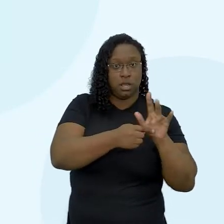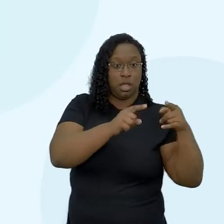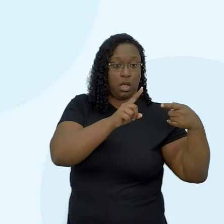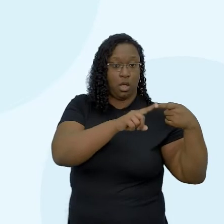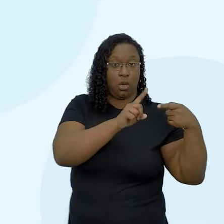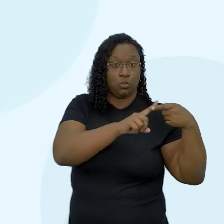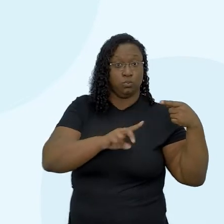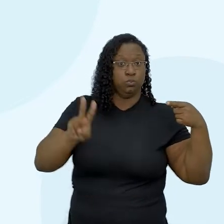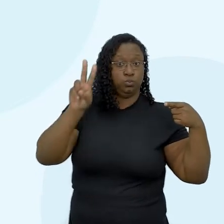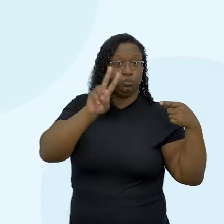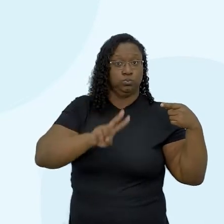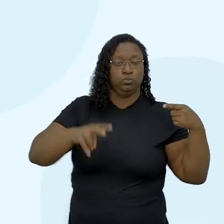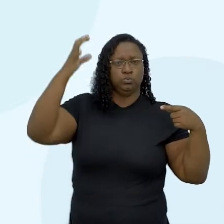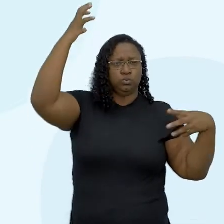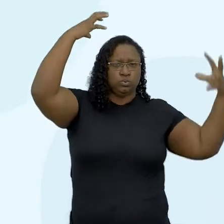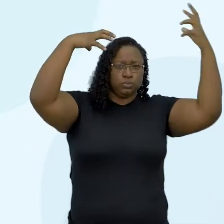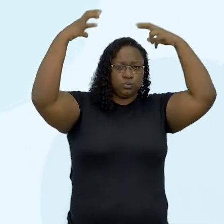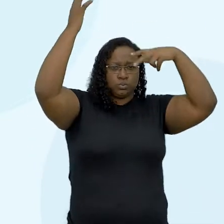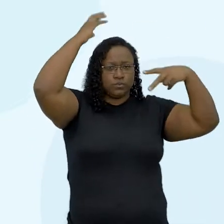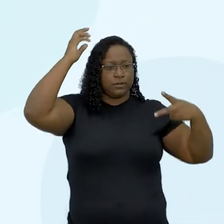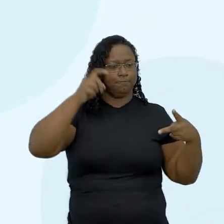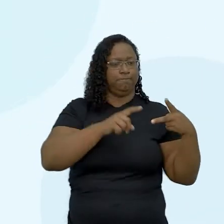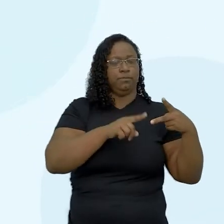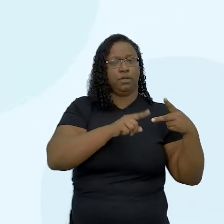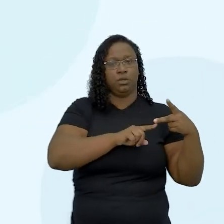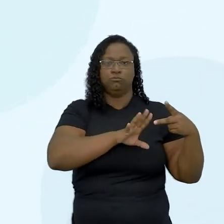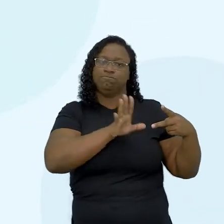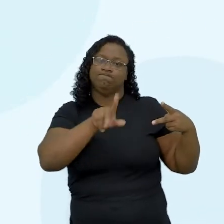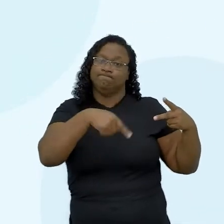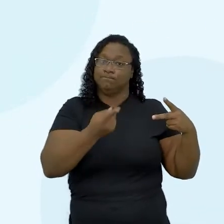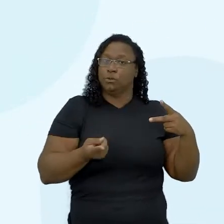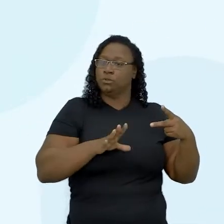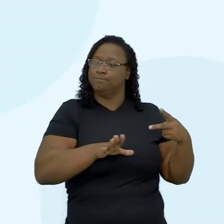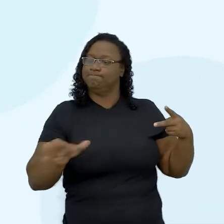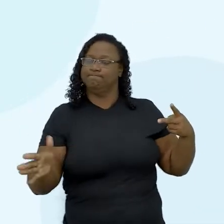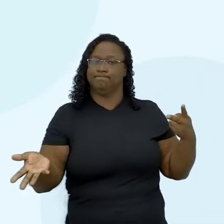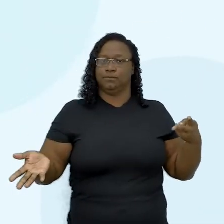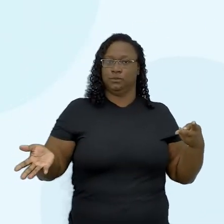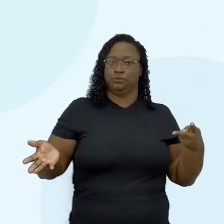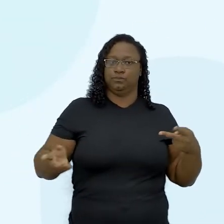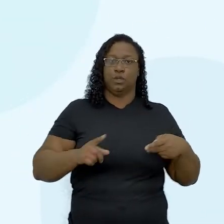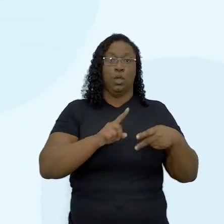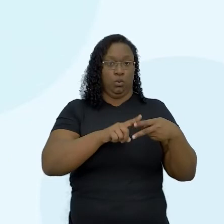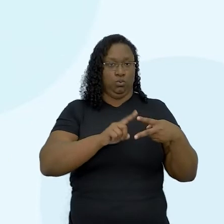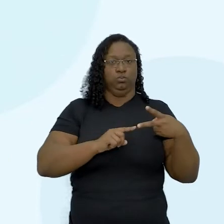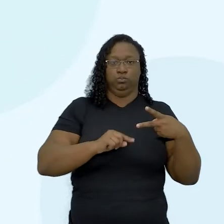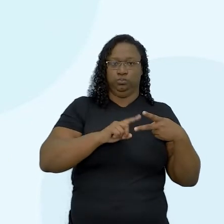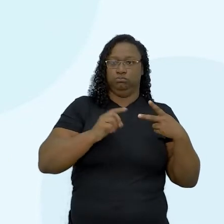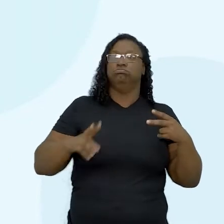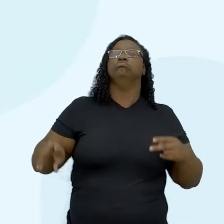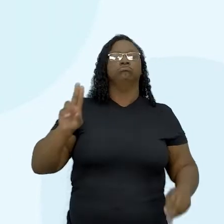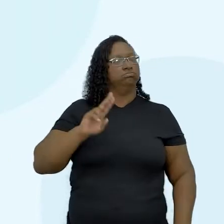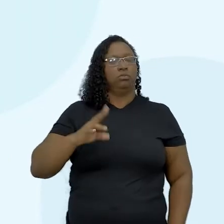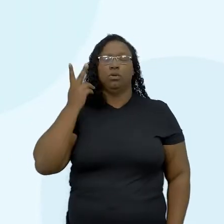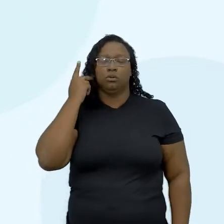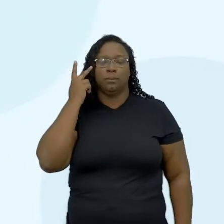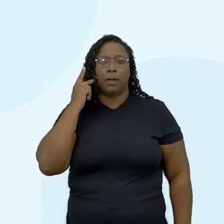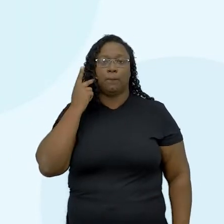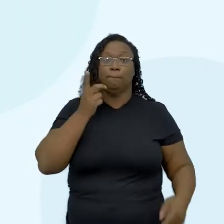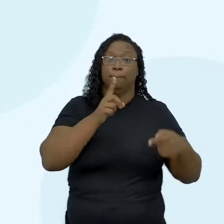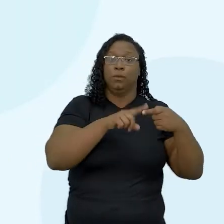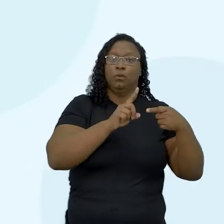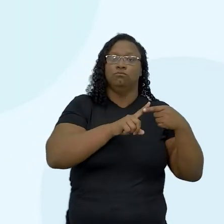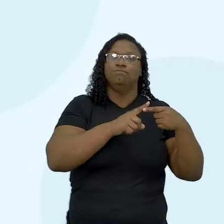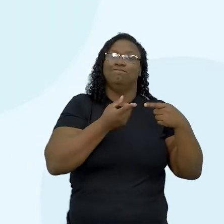seu chuveiro com uma vazão e uso com outra vazão. Ele funciona das duas maneiras. Uhum. Só que uma é mais econômica. E você